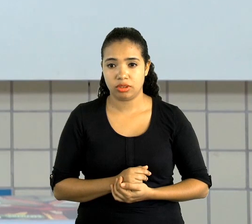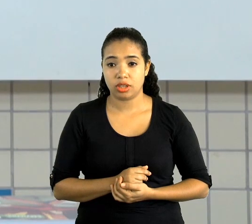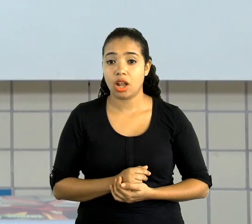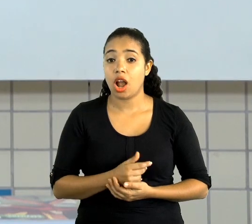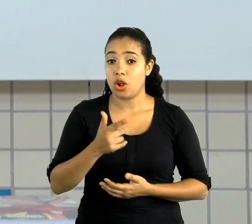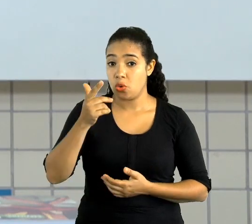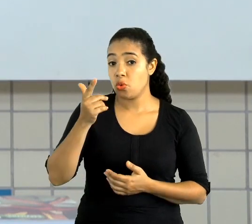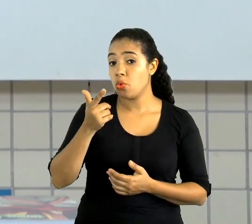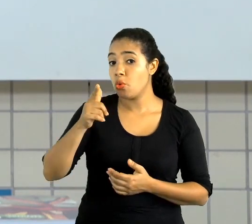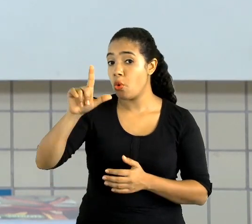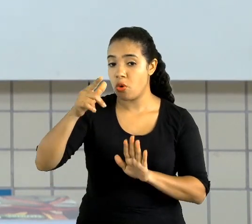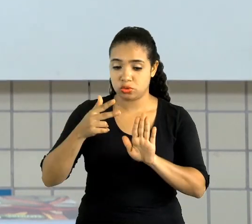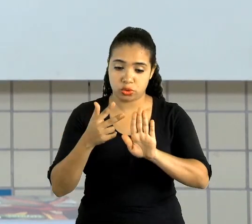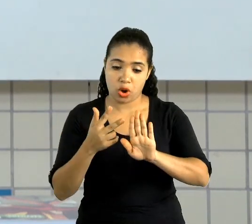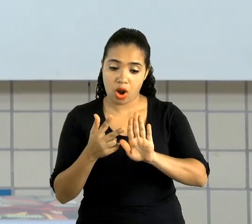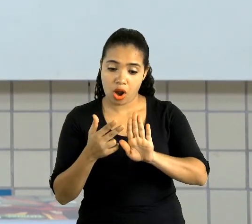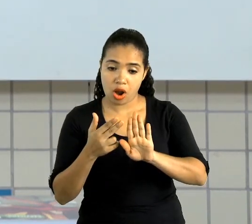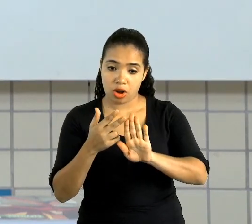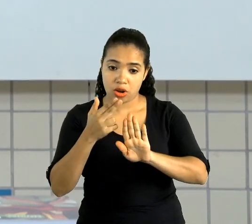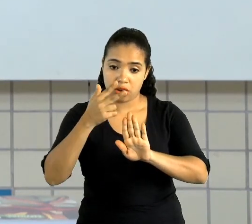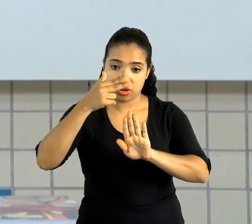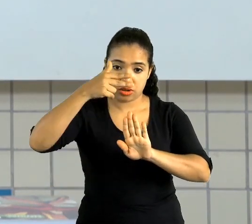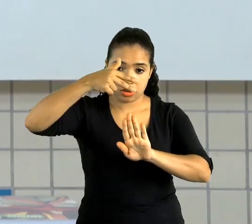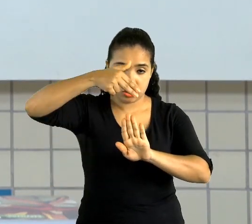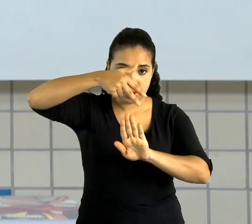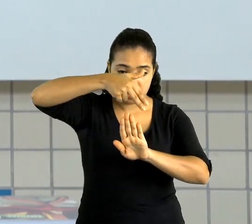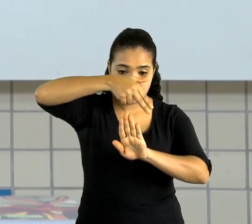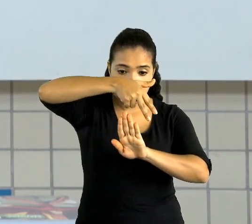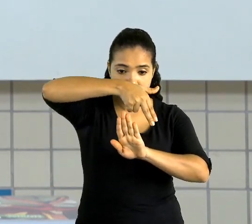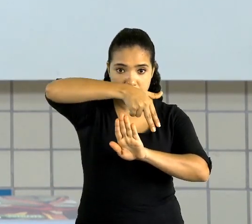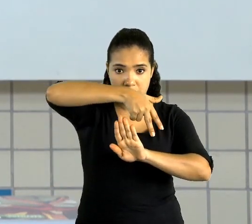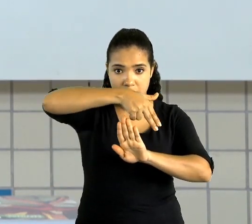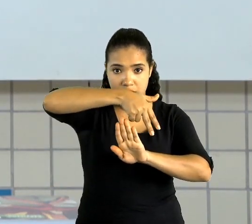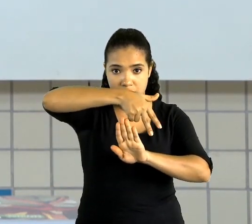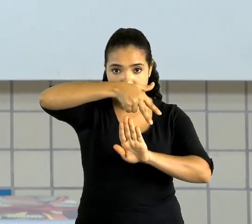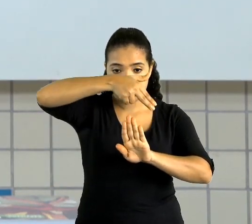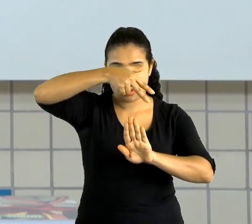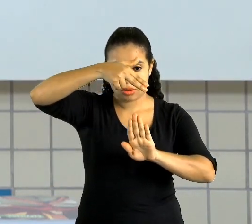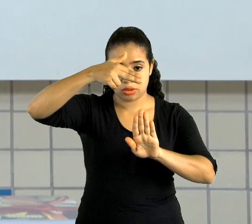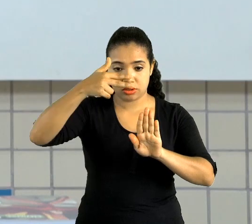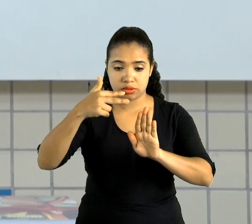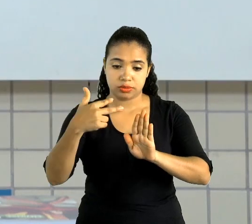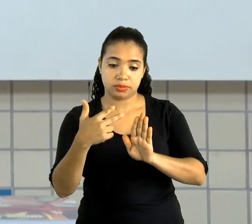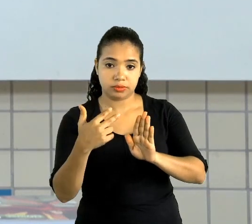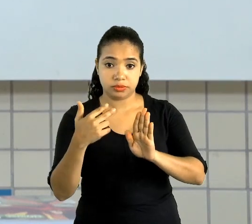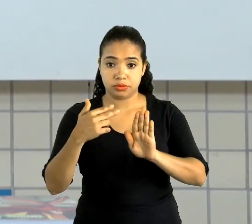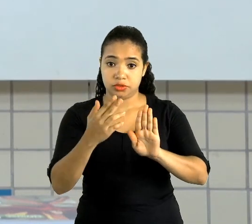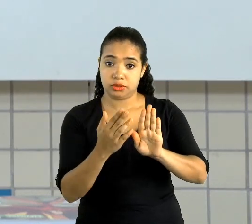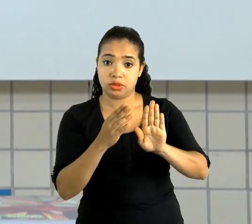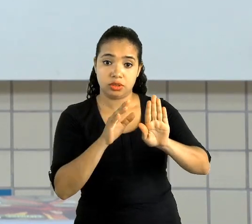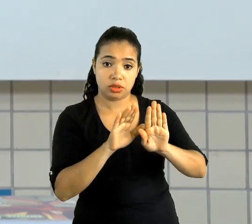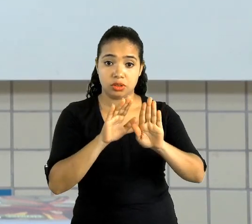formato de triângulo. Parte de trás da nossa caixinha.